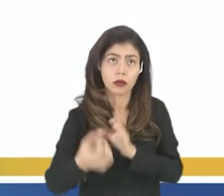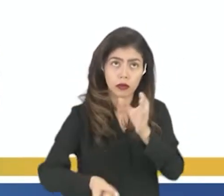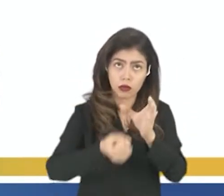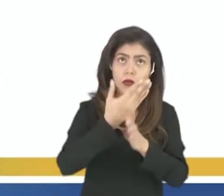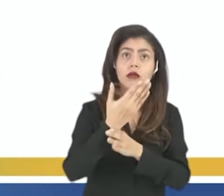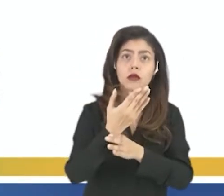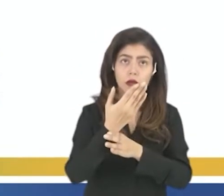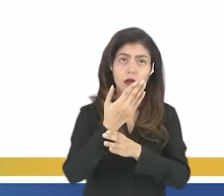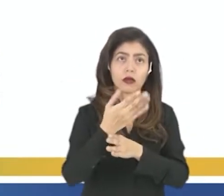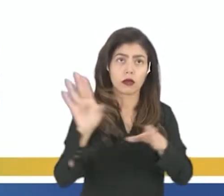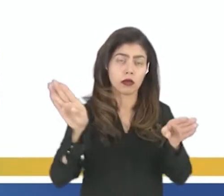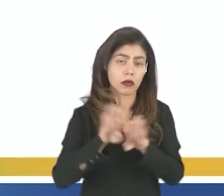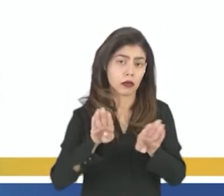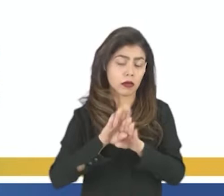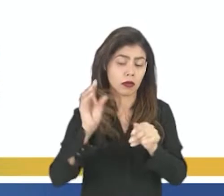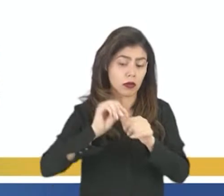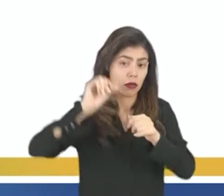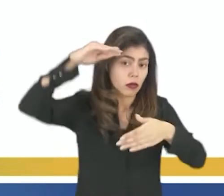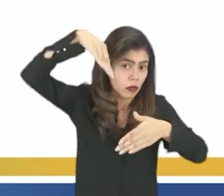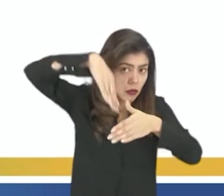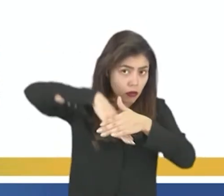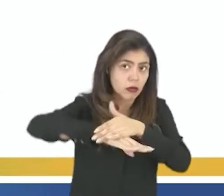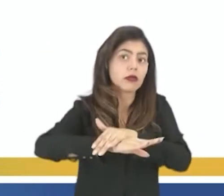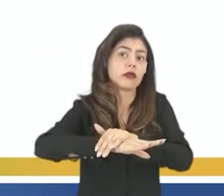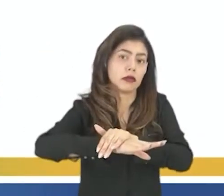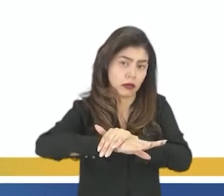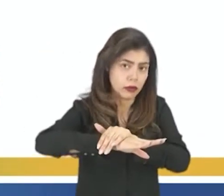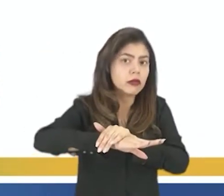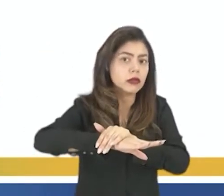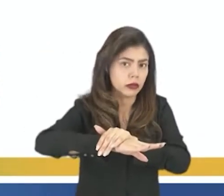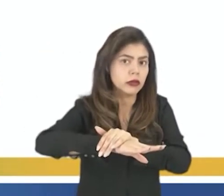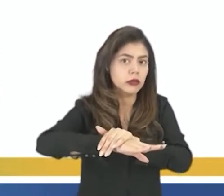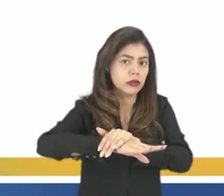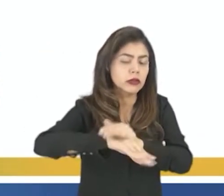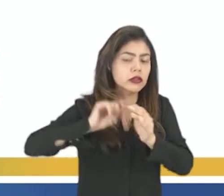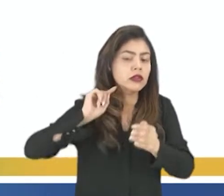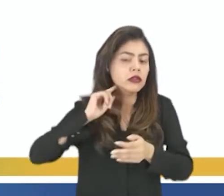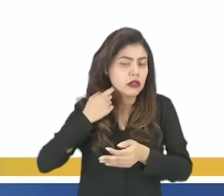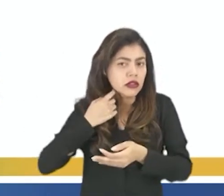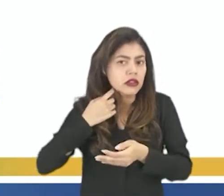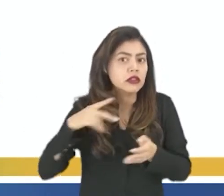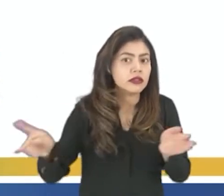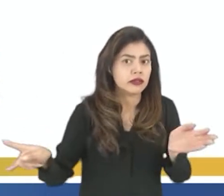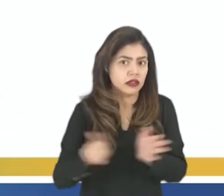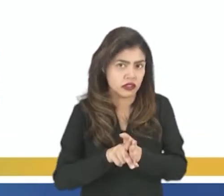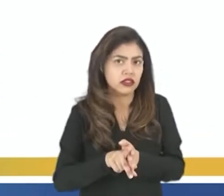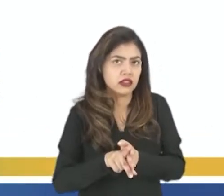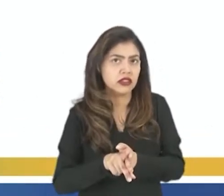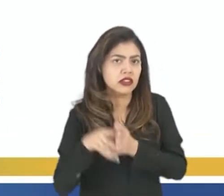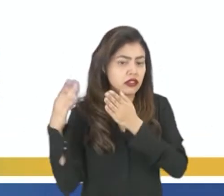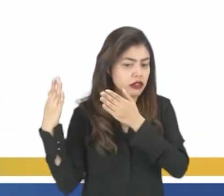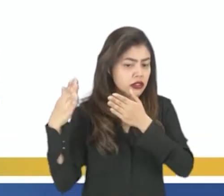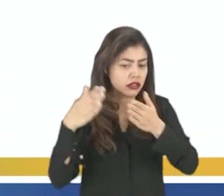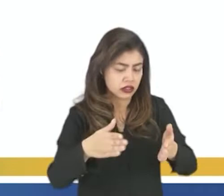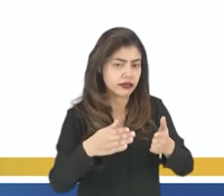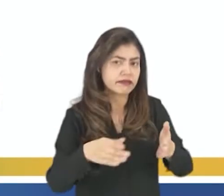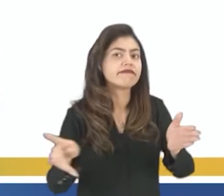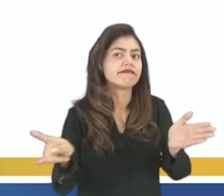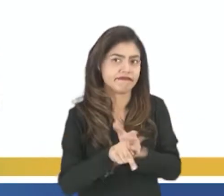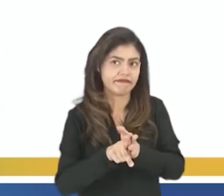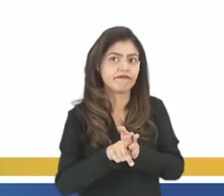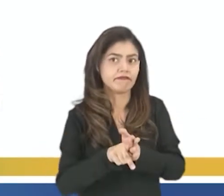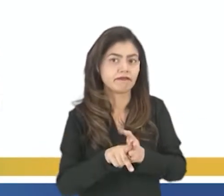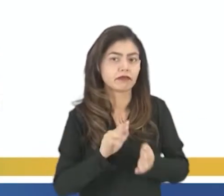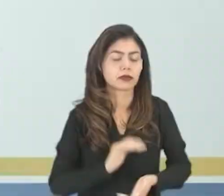rejeitos radioativos tem que fazer o armazenamento ou descarte dele de forma apropriada essa destinação tem que ser feita de forma